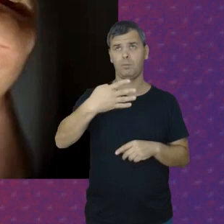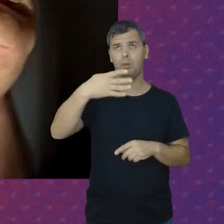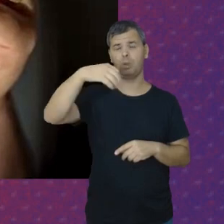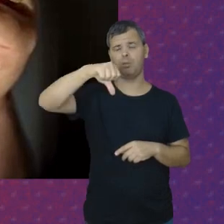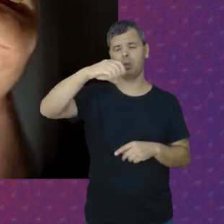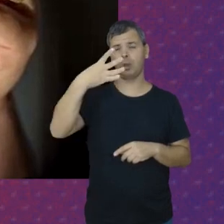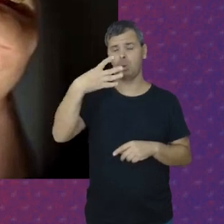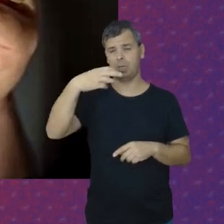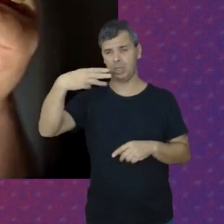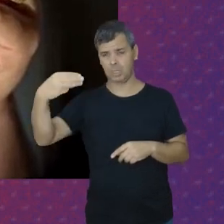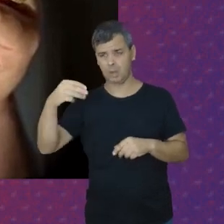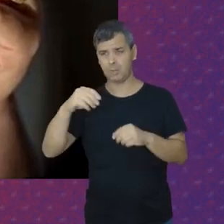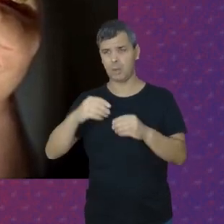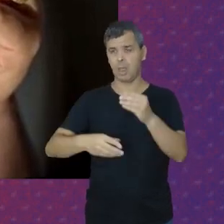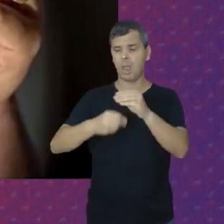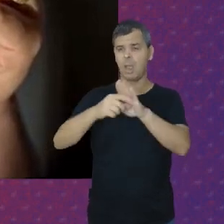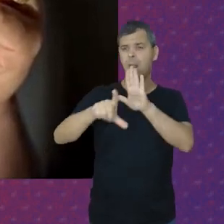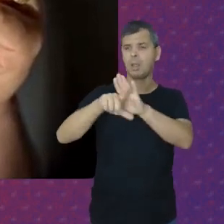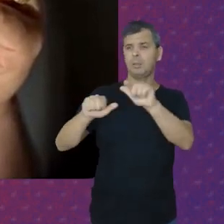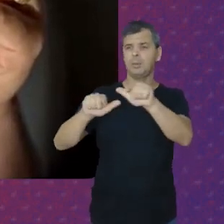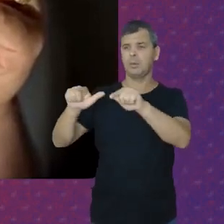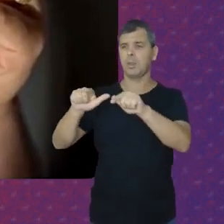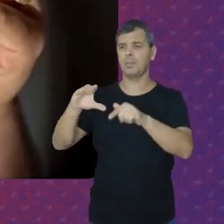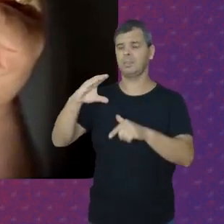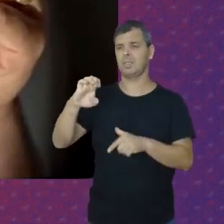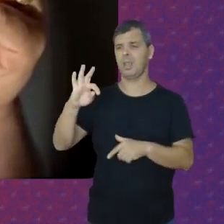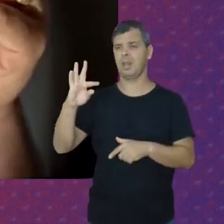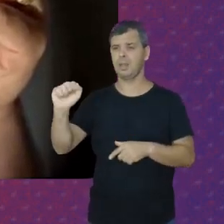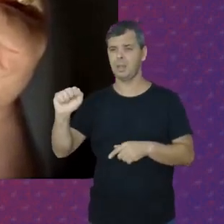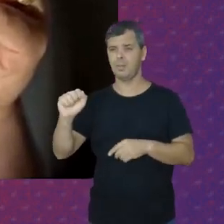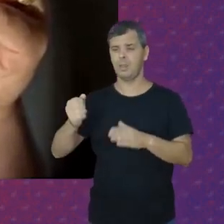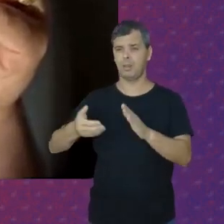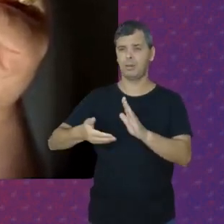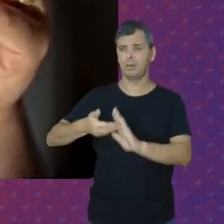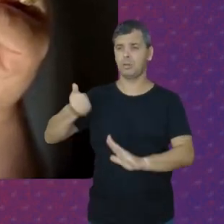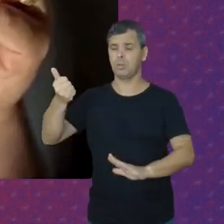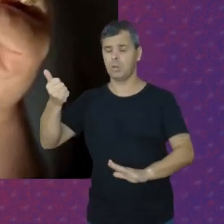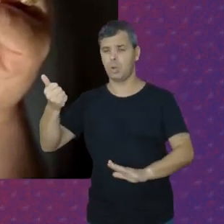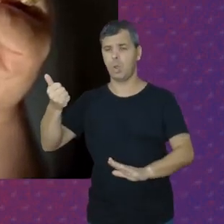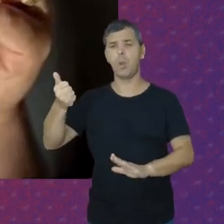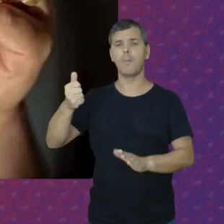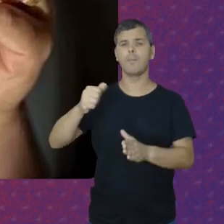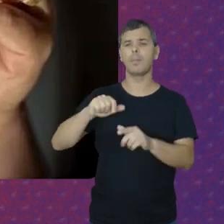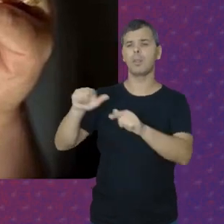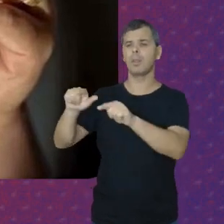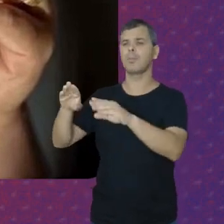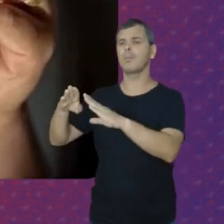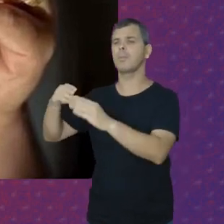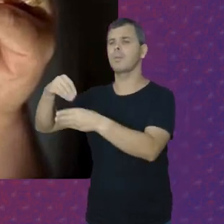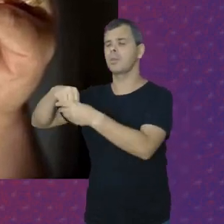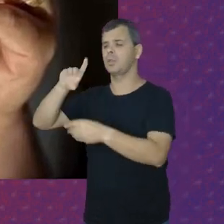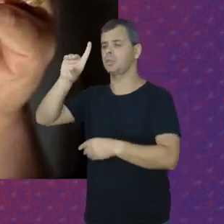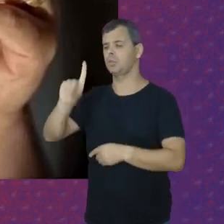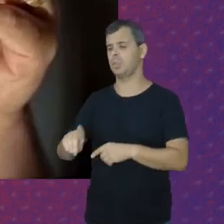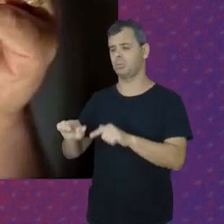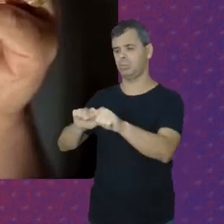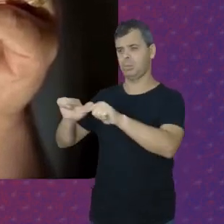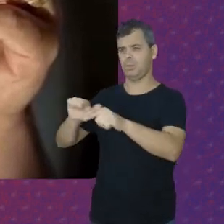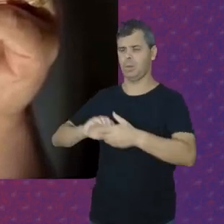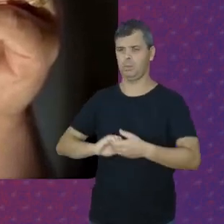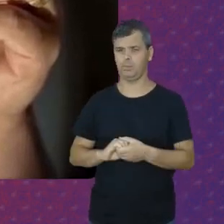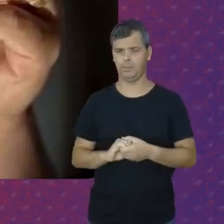1943, a Consolidação das Leis do Trabalho, a CLT, excluiu os trabalhadores domésticos na definição dos direitos